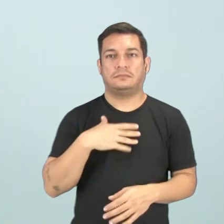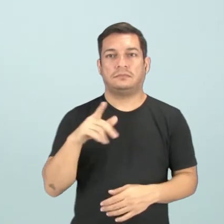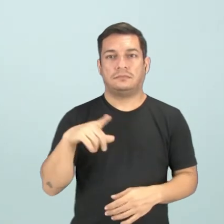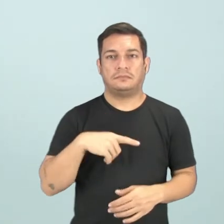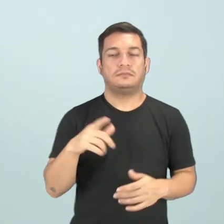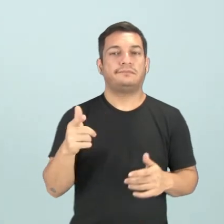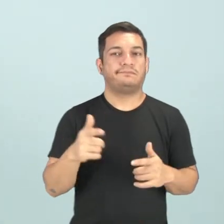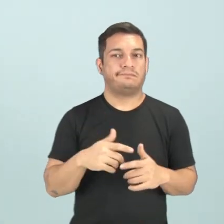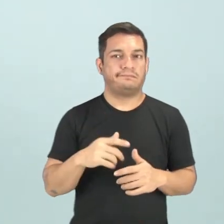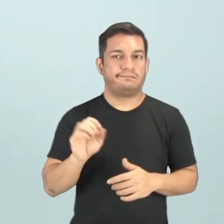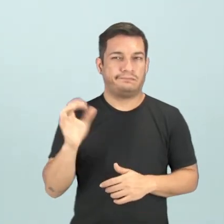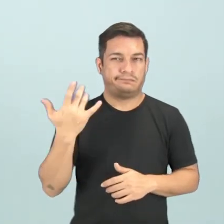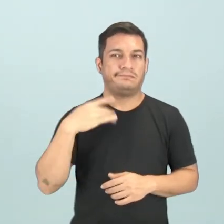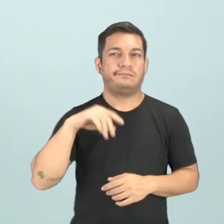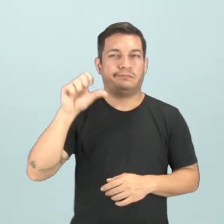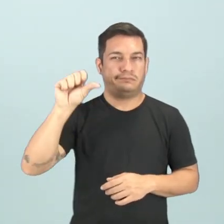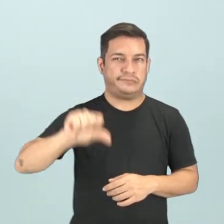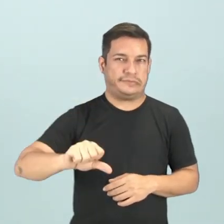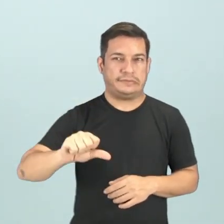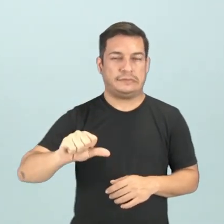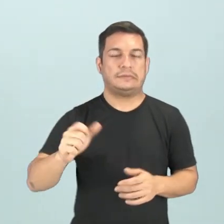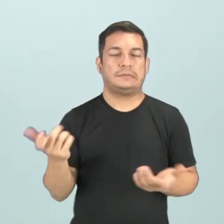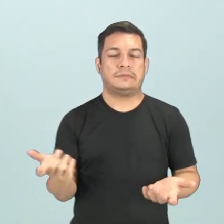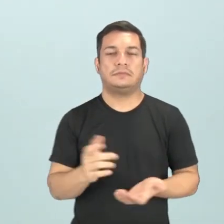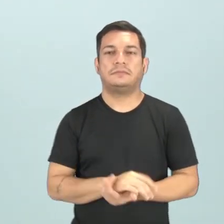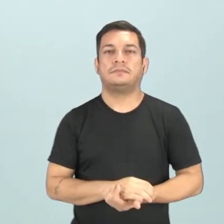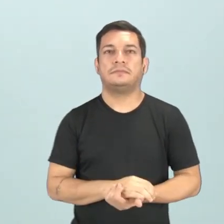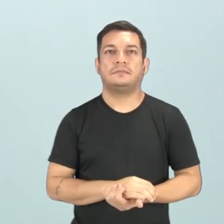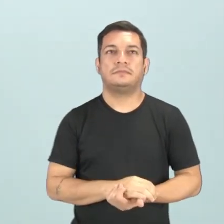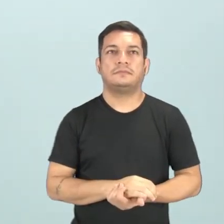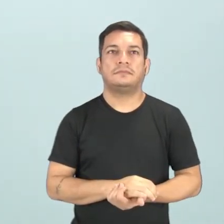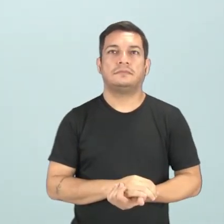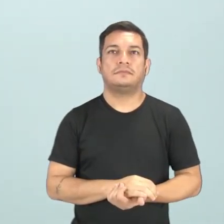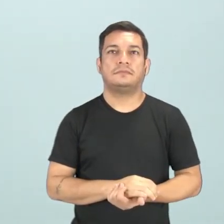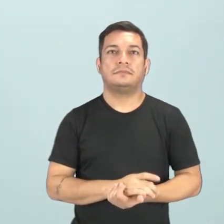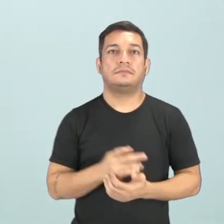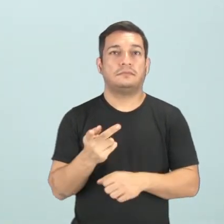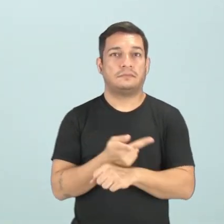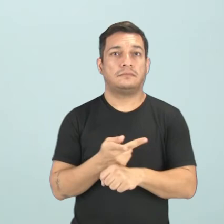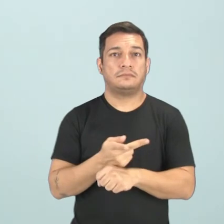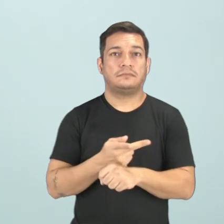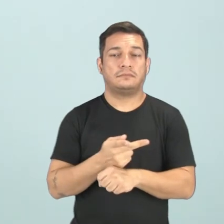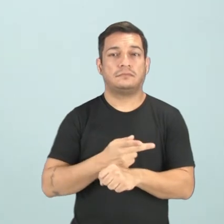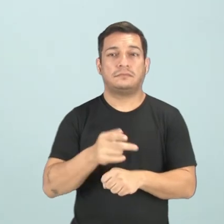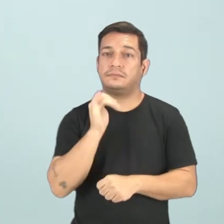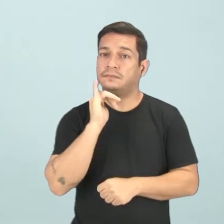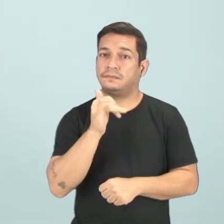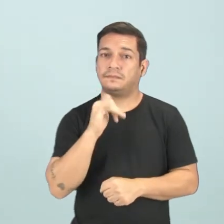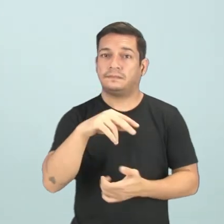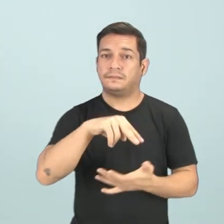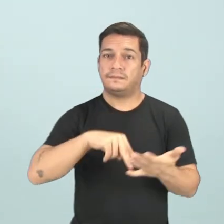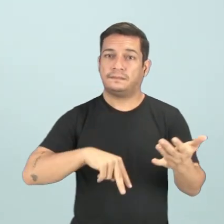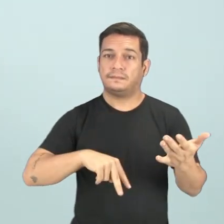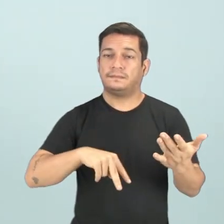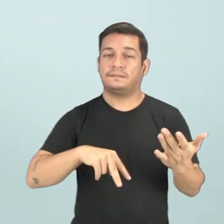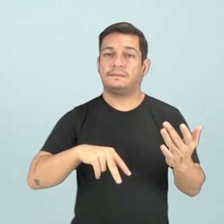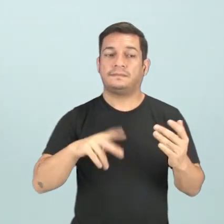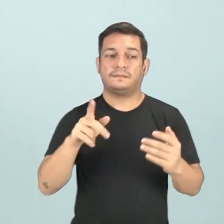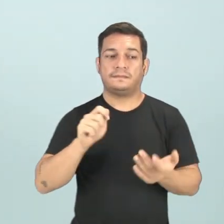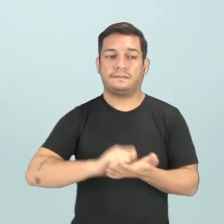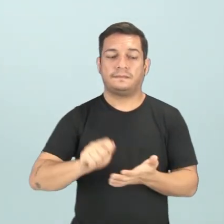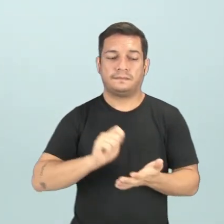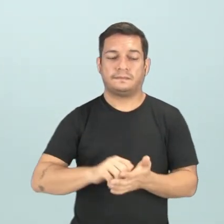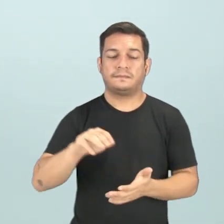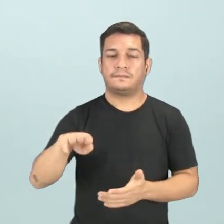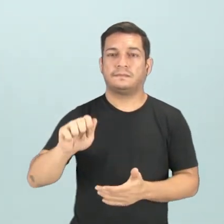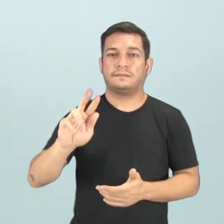com aquela cena, certo? Então, procurem esse conto, tá? Leiam, é do nosso escritor